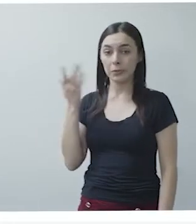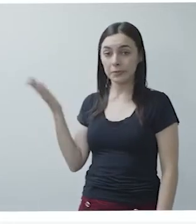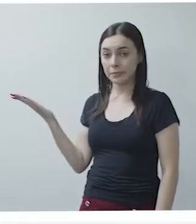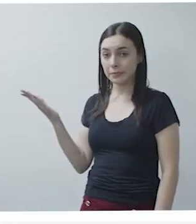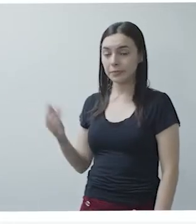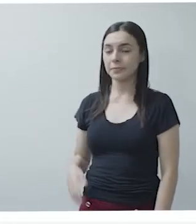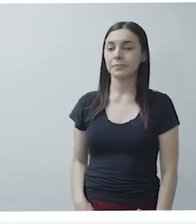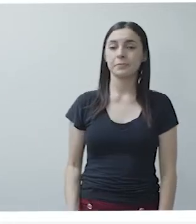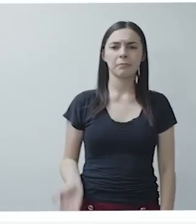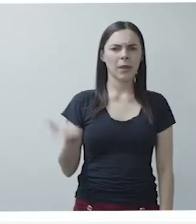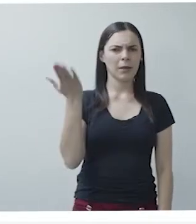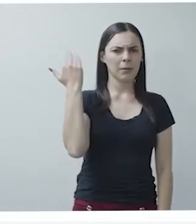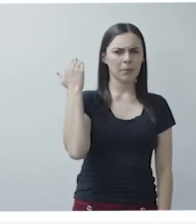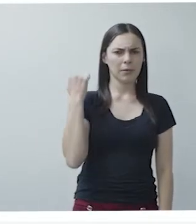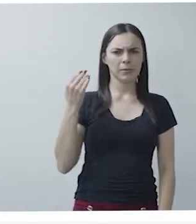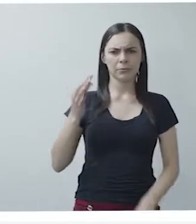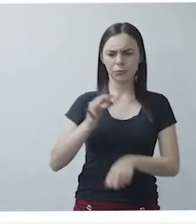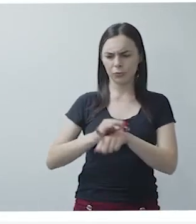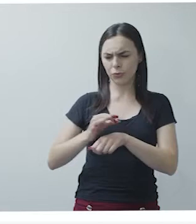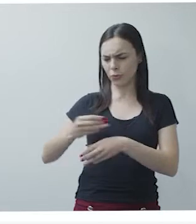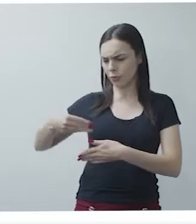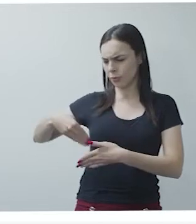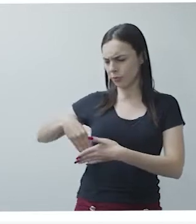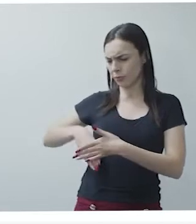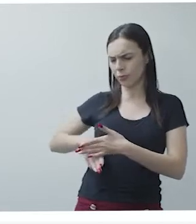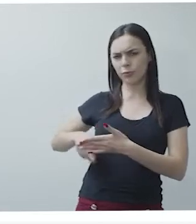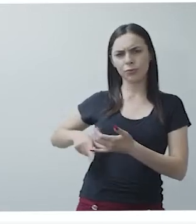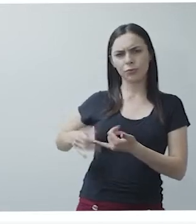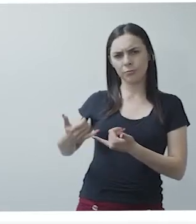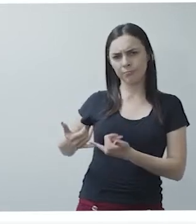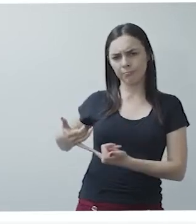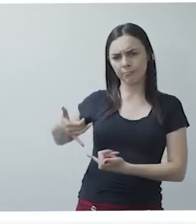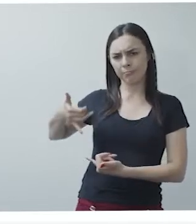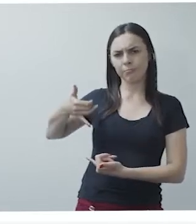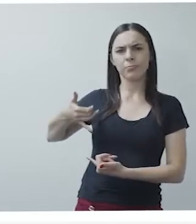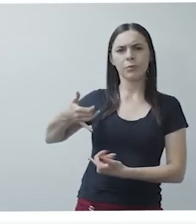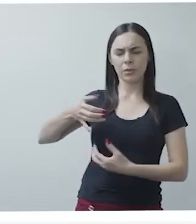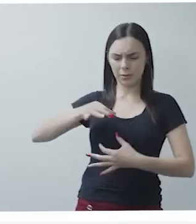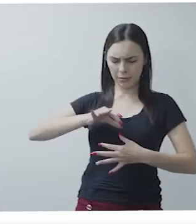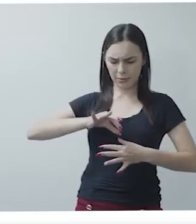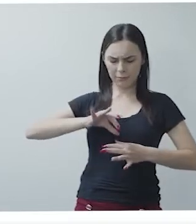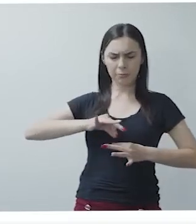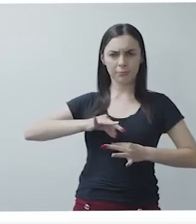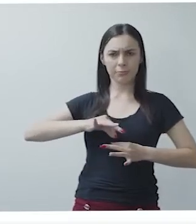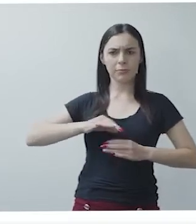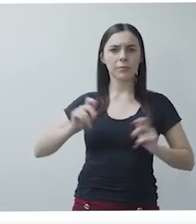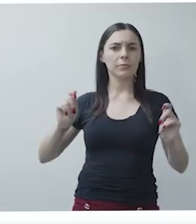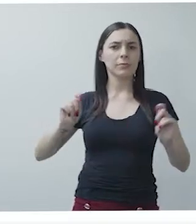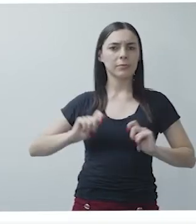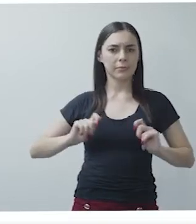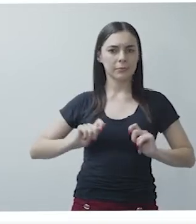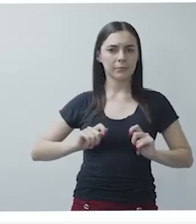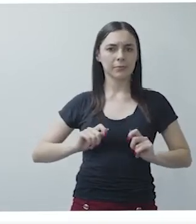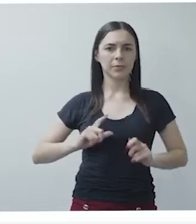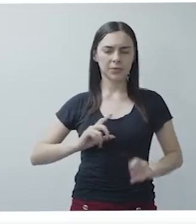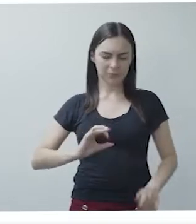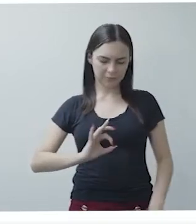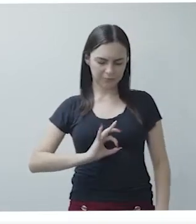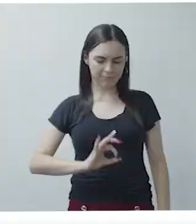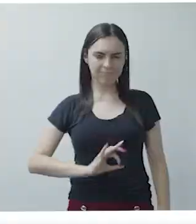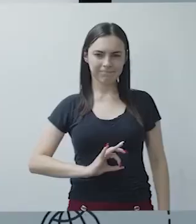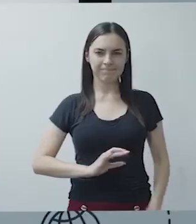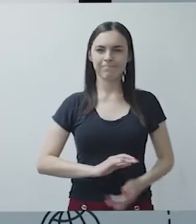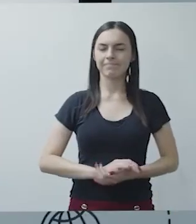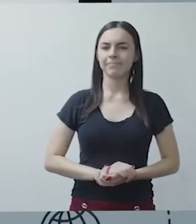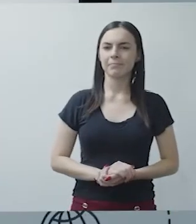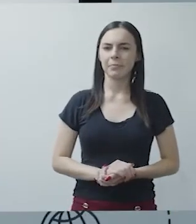colocavam no bolso o relógio, tinha um cordão onde eles encaixavam ali no botão da roupa,